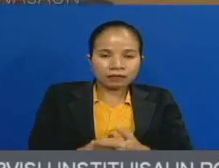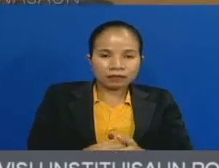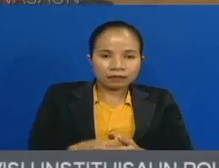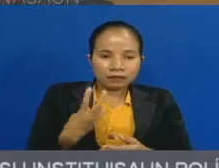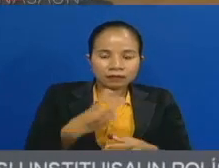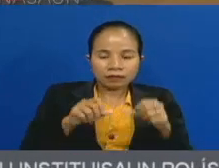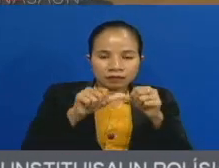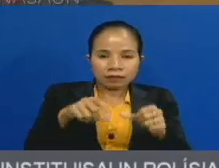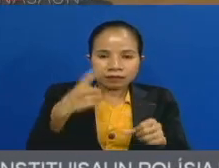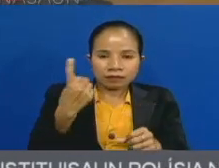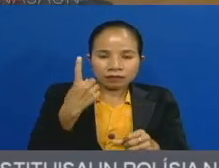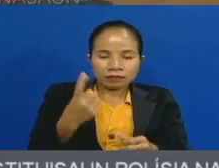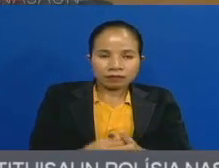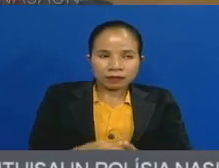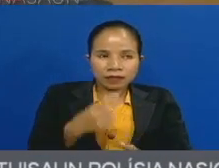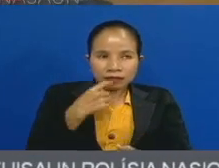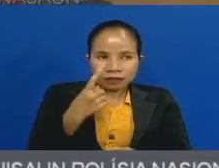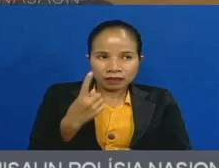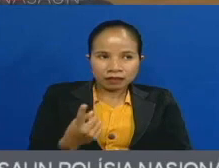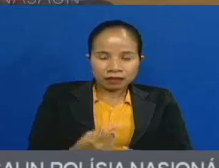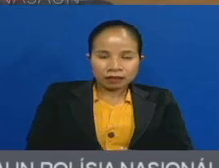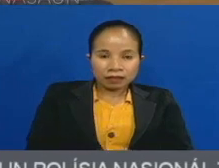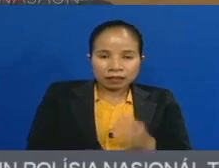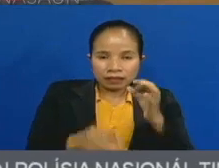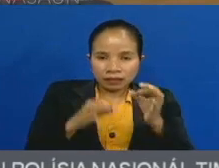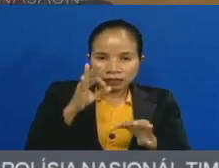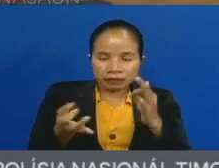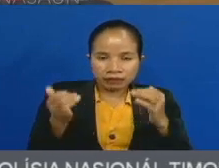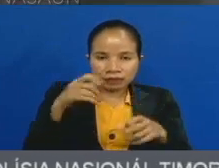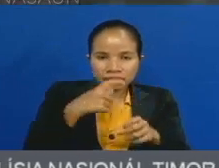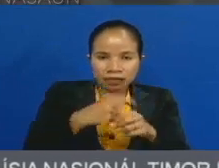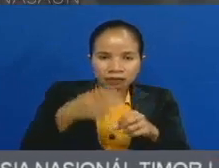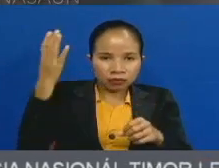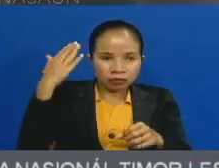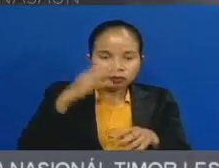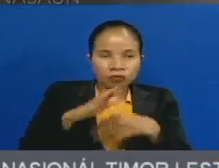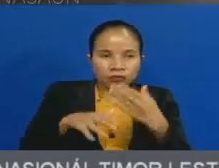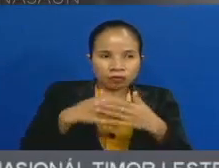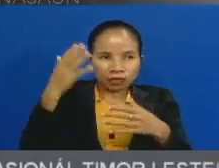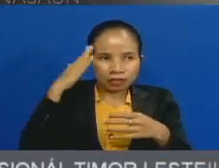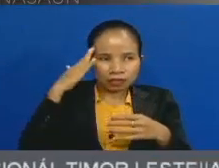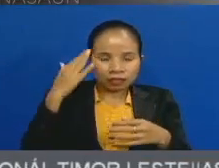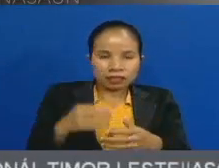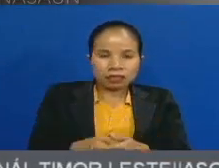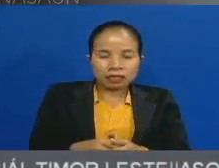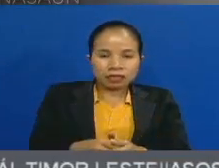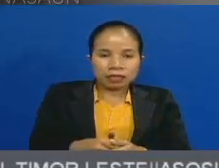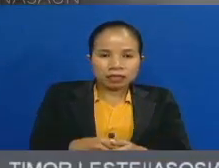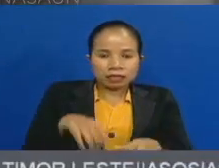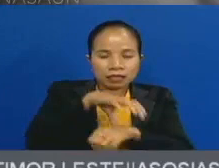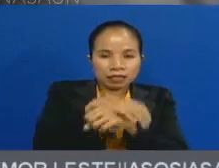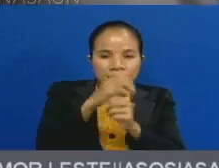continuar na fatifu. Significa que está mesmo que e a momento ne barro tudo até ne kata cartia sanana,